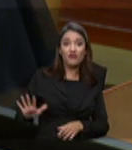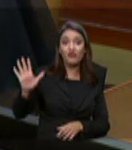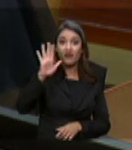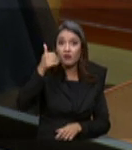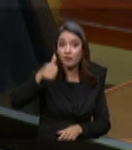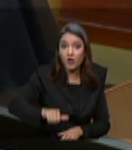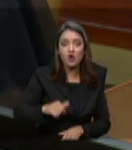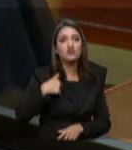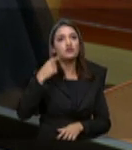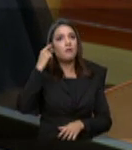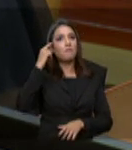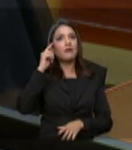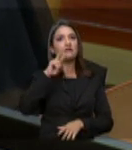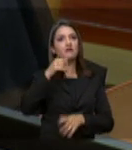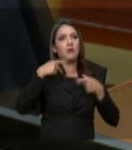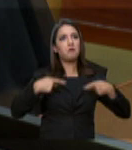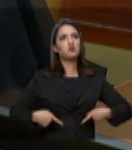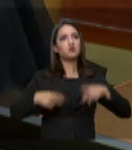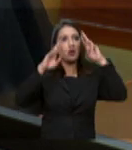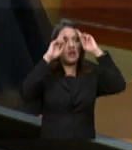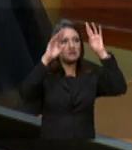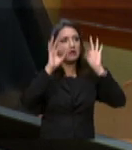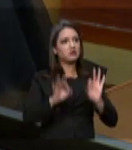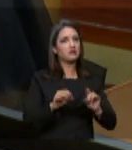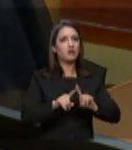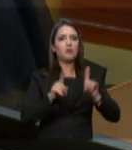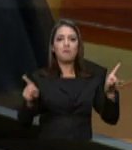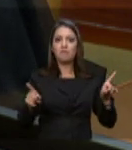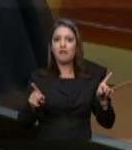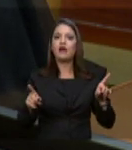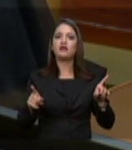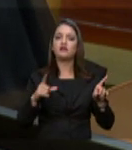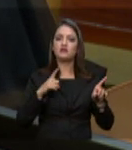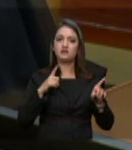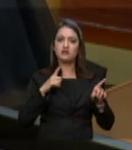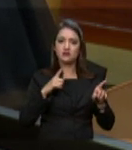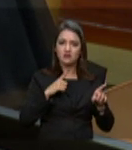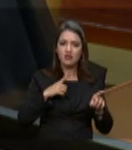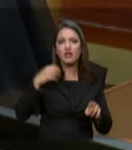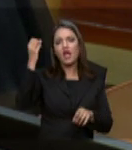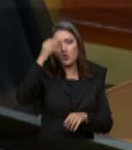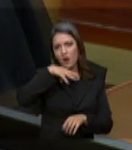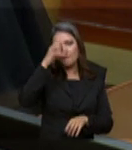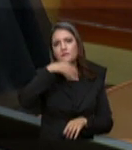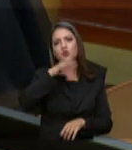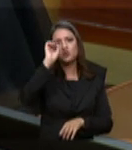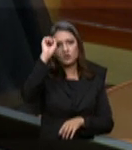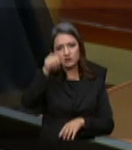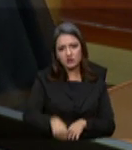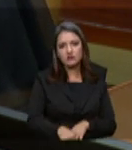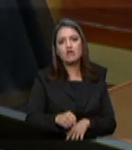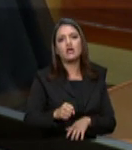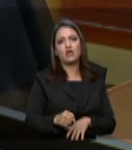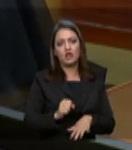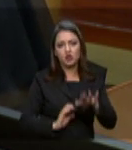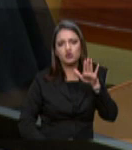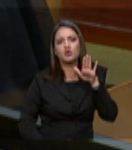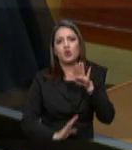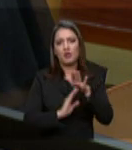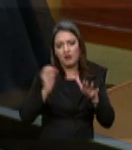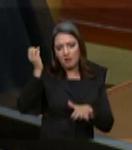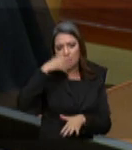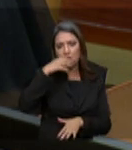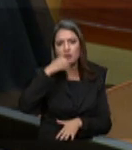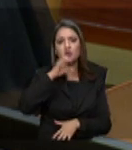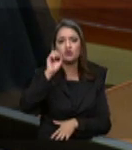de quem se espera o mínimo de postura e Respeito estrapolou em muito a toda evidência os limites do tolerável e